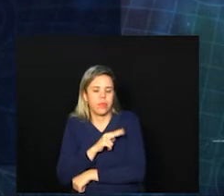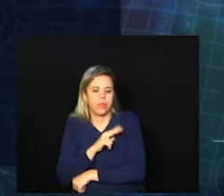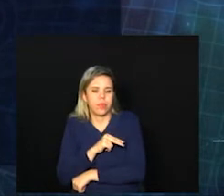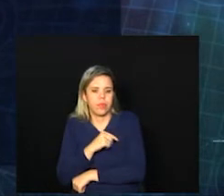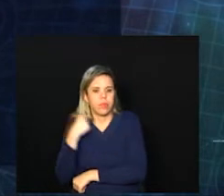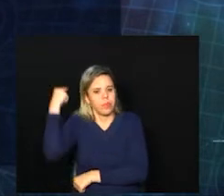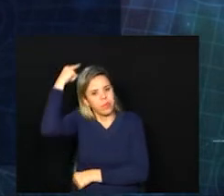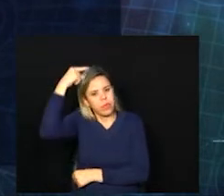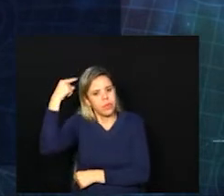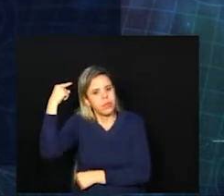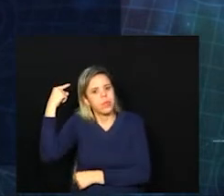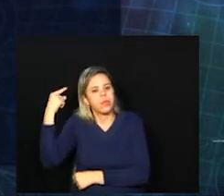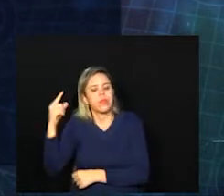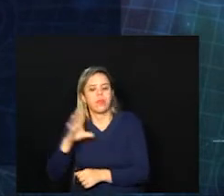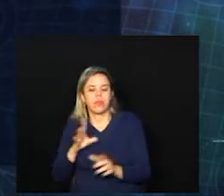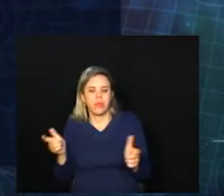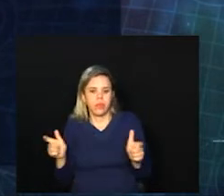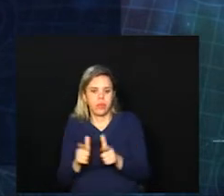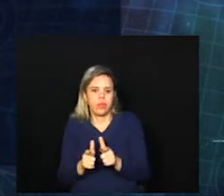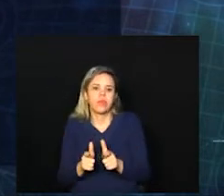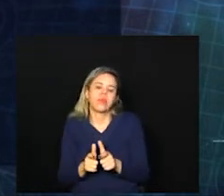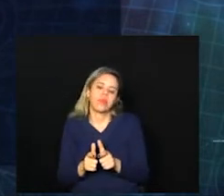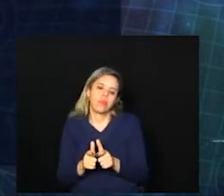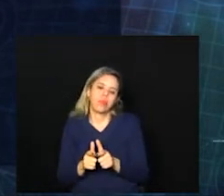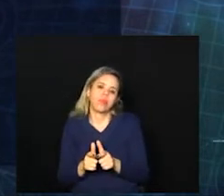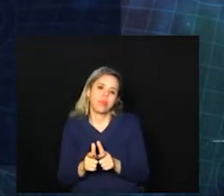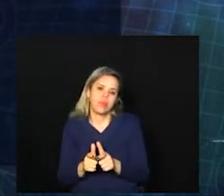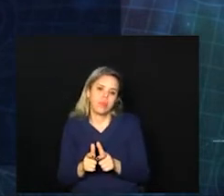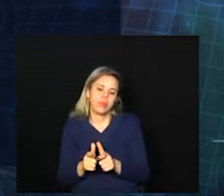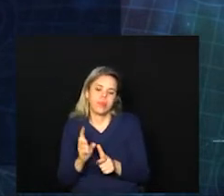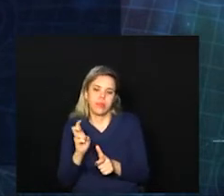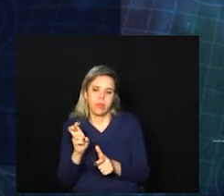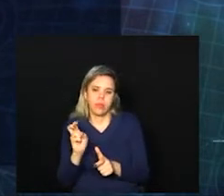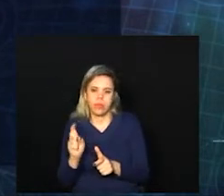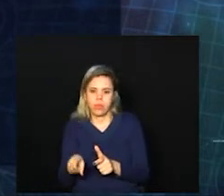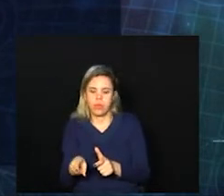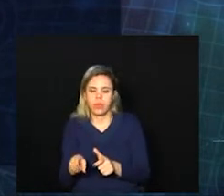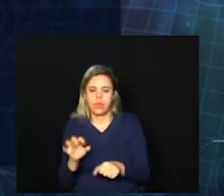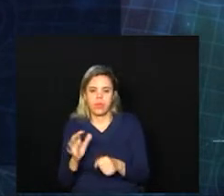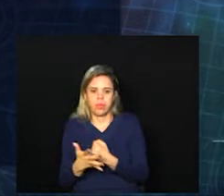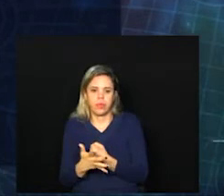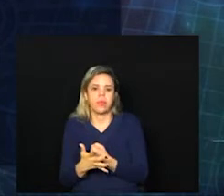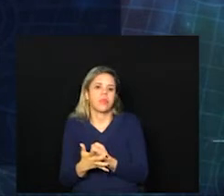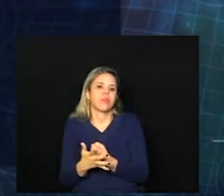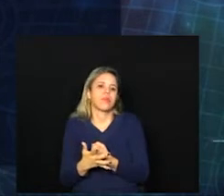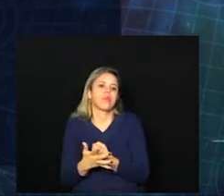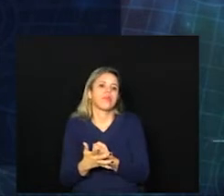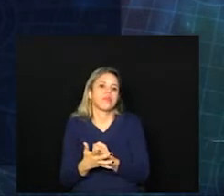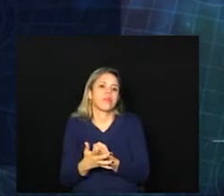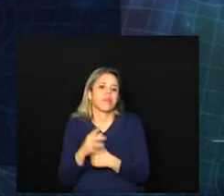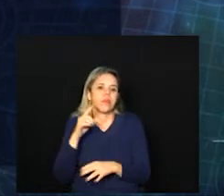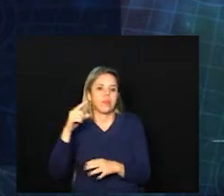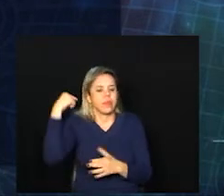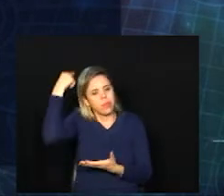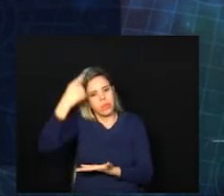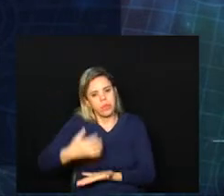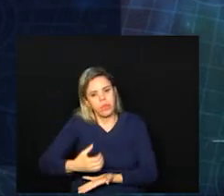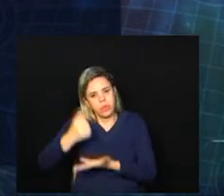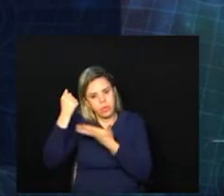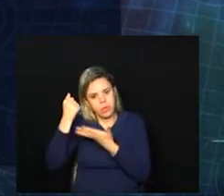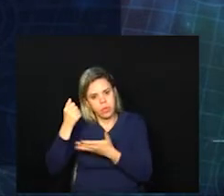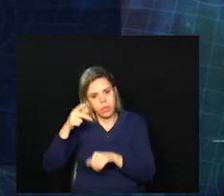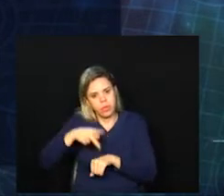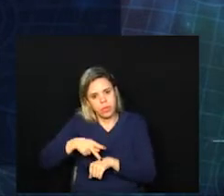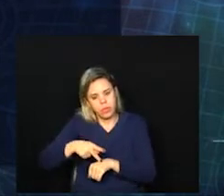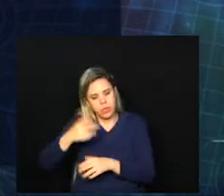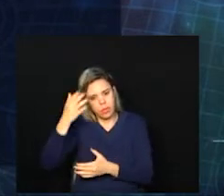Arthur Nogueira, e os municípios da RMC com menos de 5 mil casos da Covid-19 são Santo Antônio de Posse,